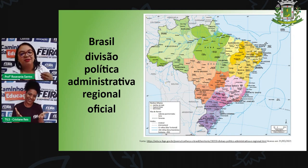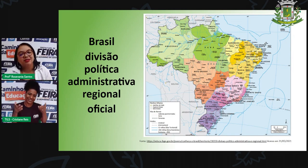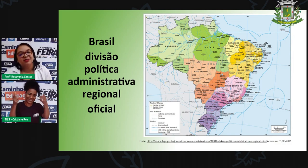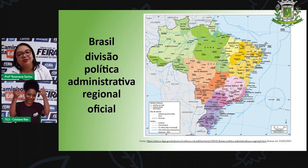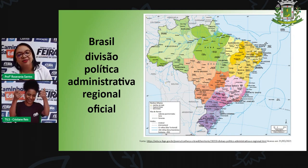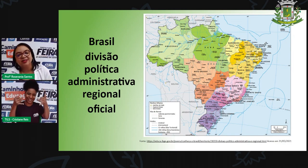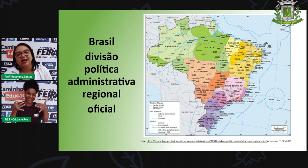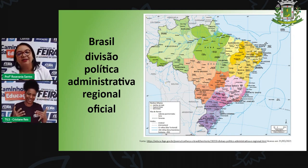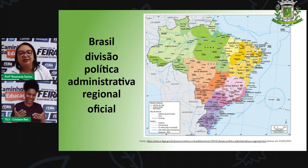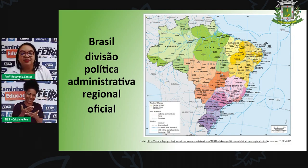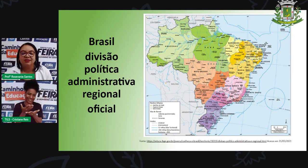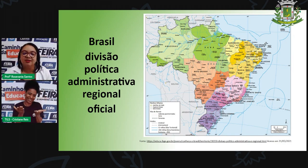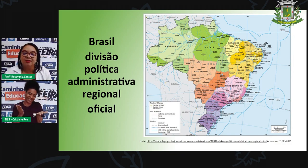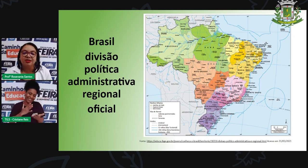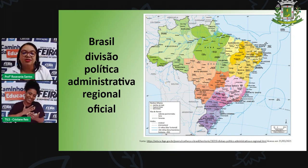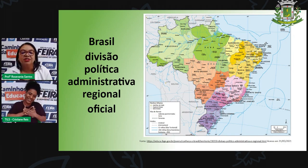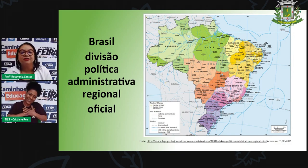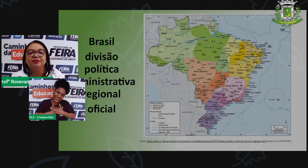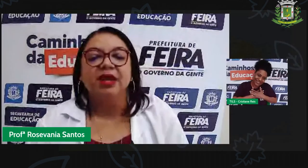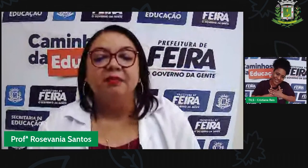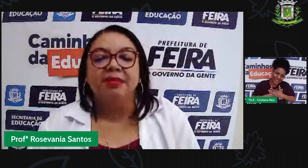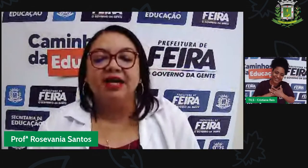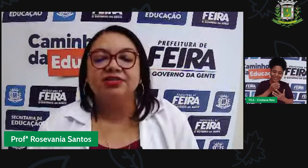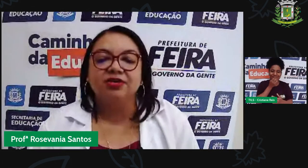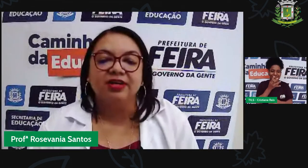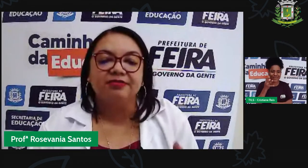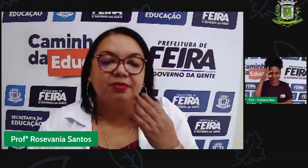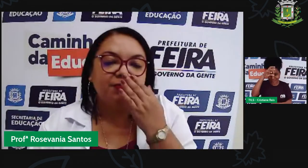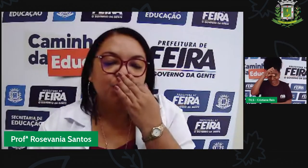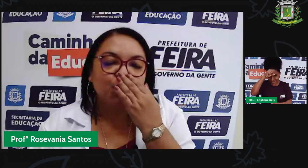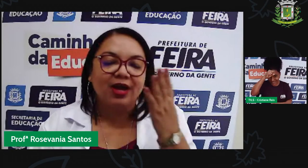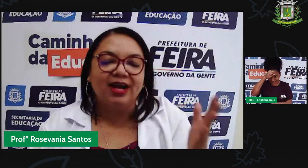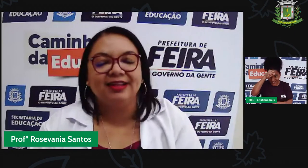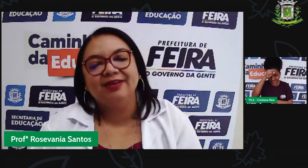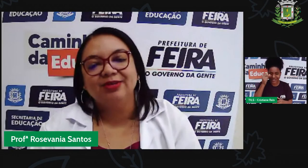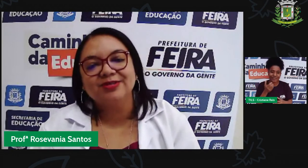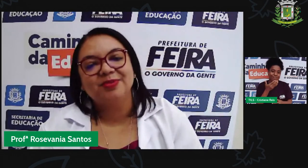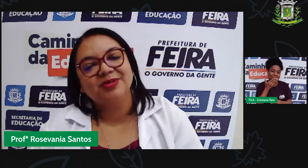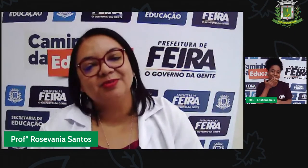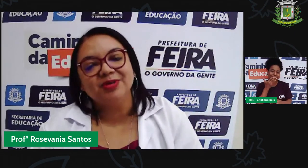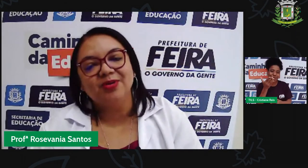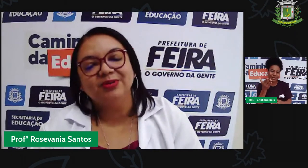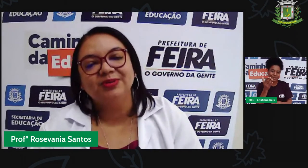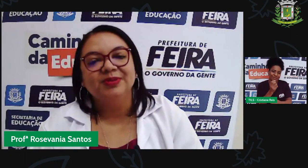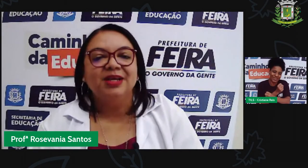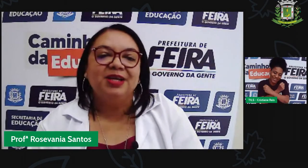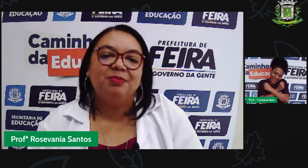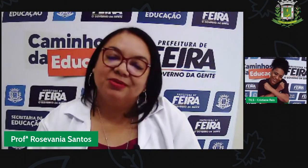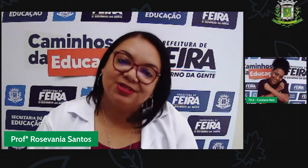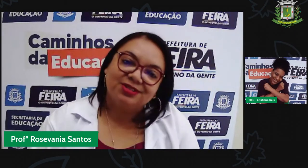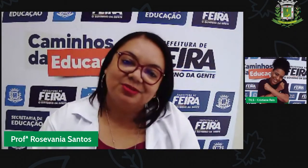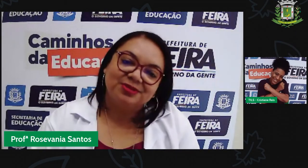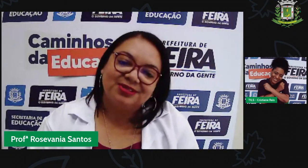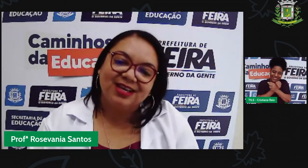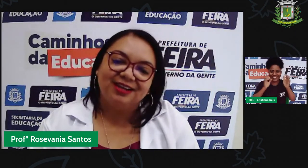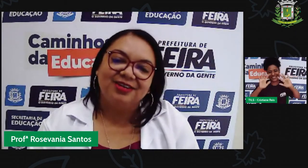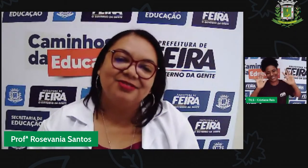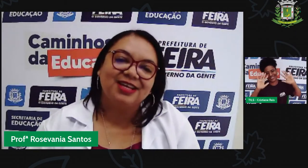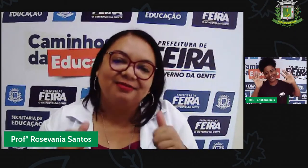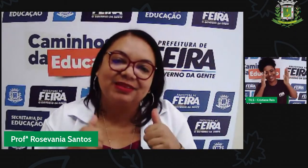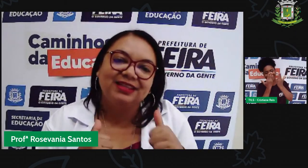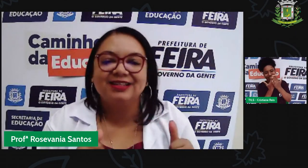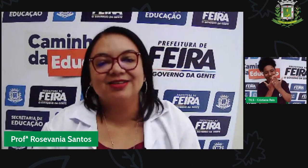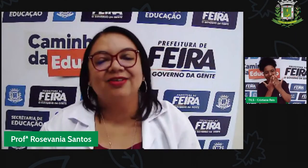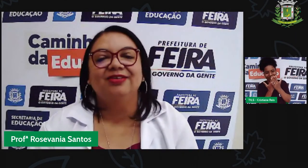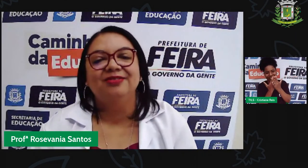né, espero que vocês tenham notado, que vocês tenham atendido, mas, de qualquer forma, até o nosso próximo encontro, e bons estudos. Quero